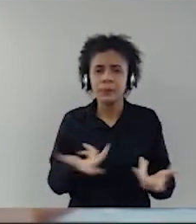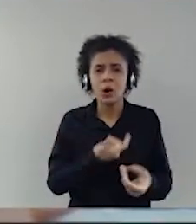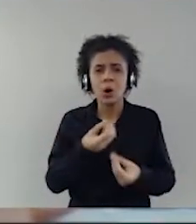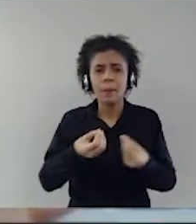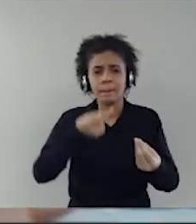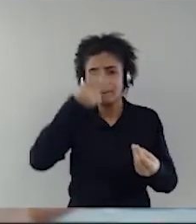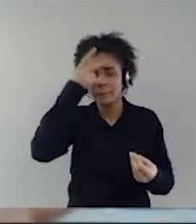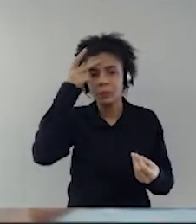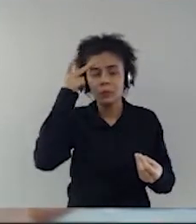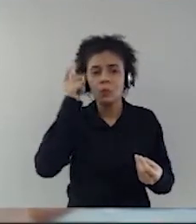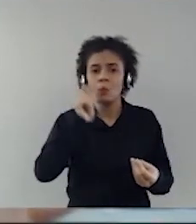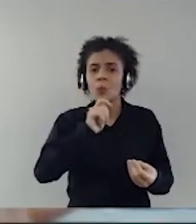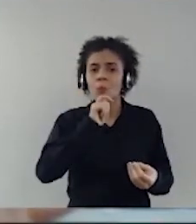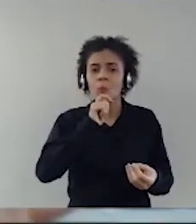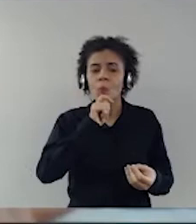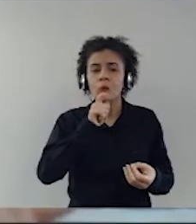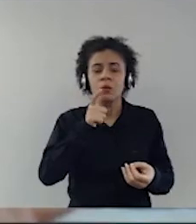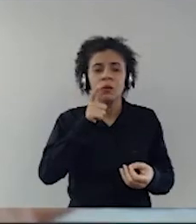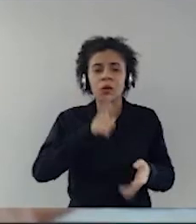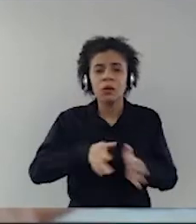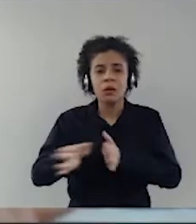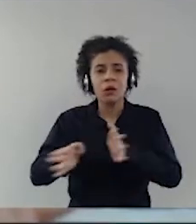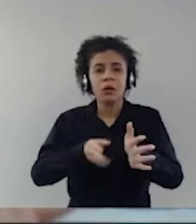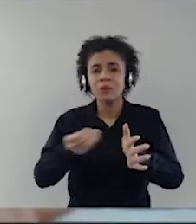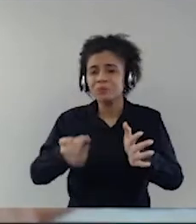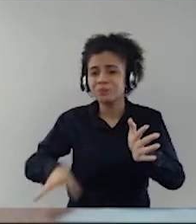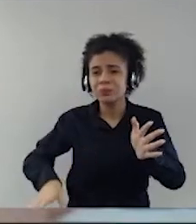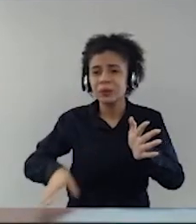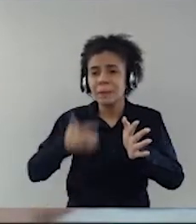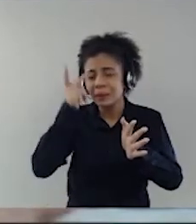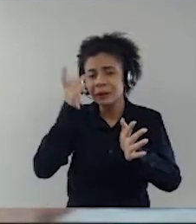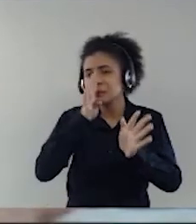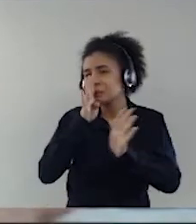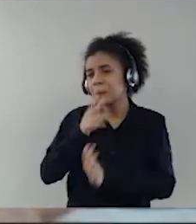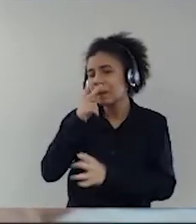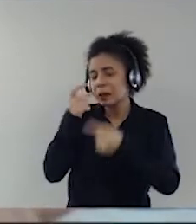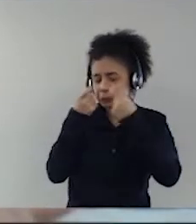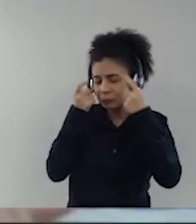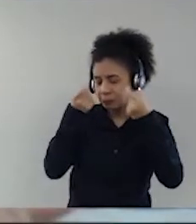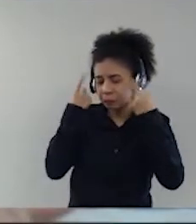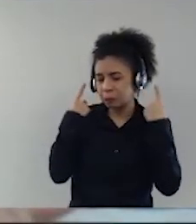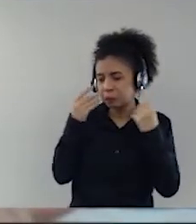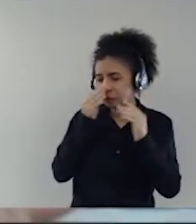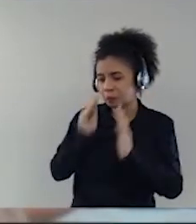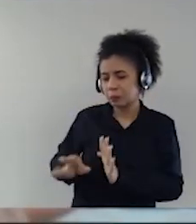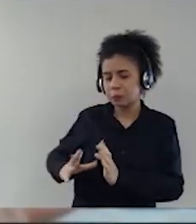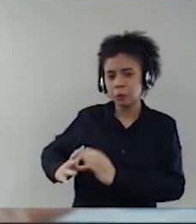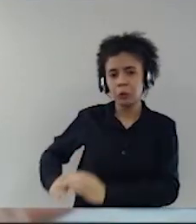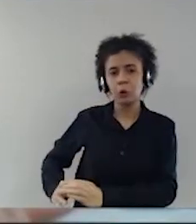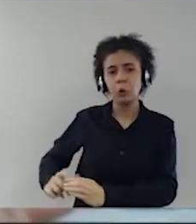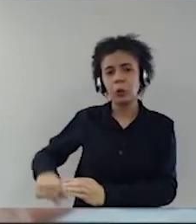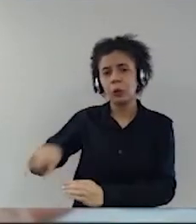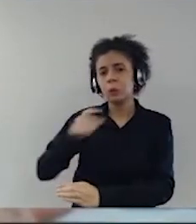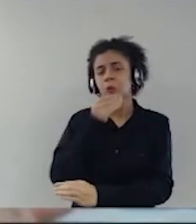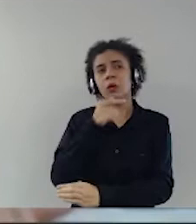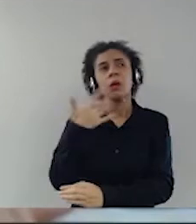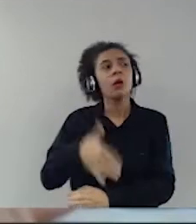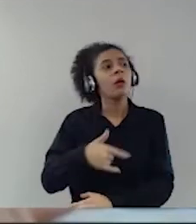as pessoas que não tiveram acesso, como isso está silenciado das pessoas que não